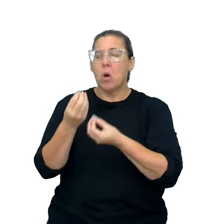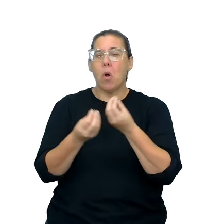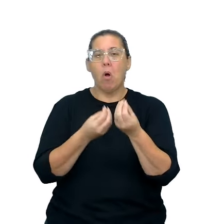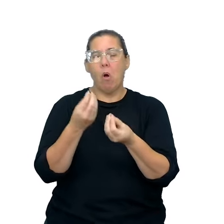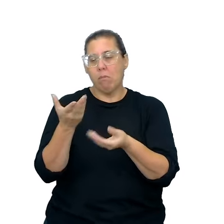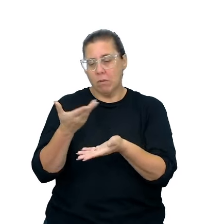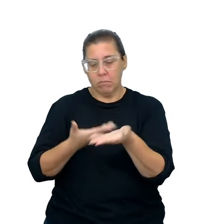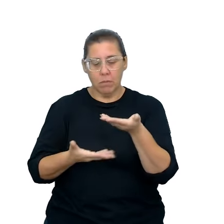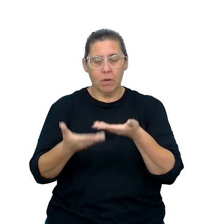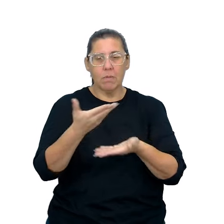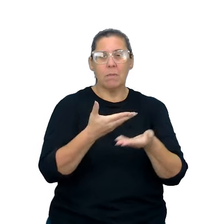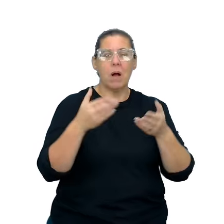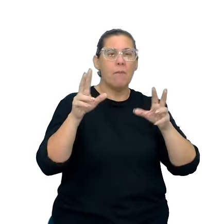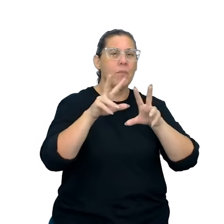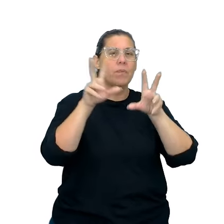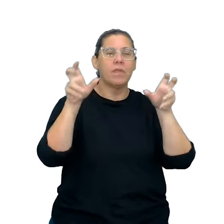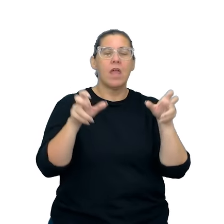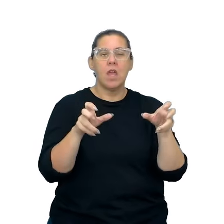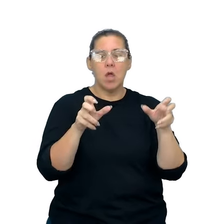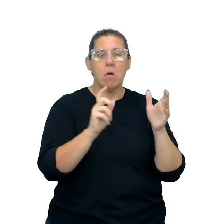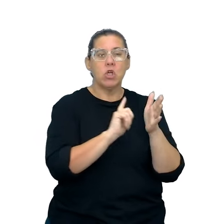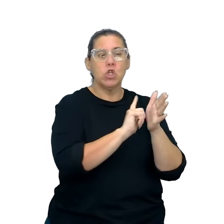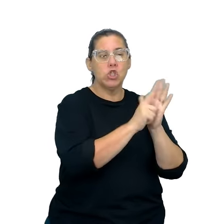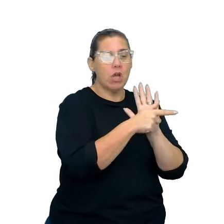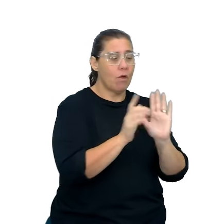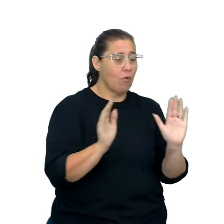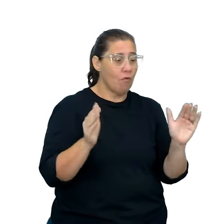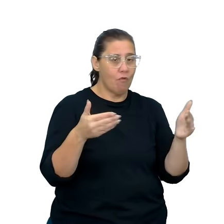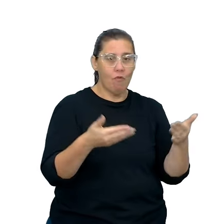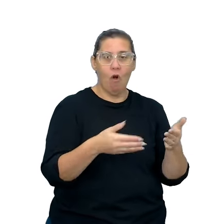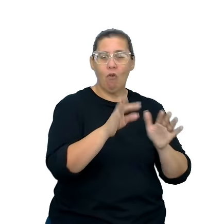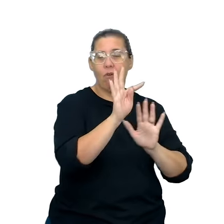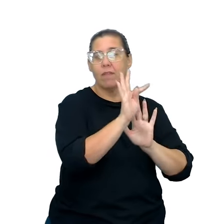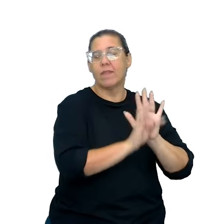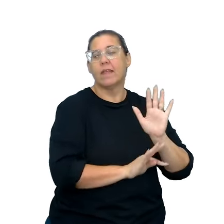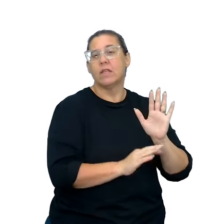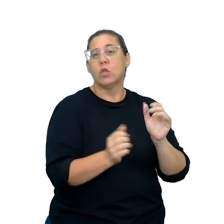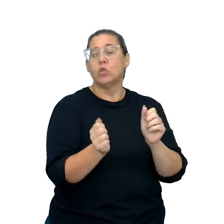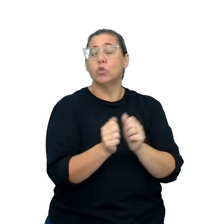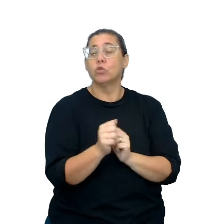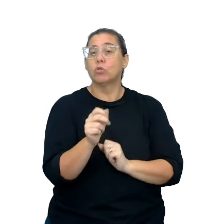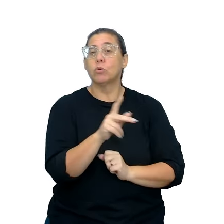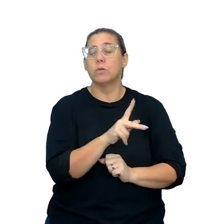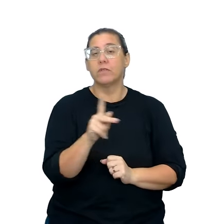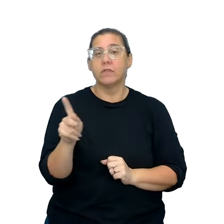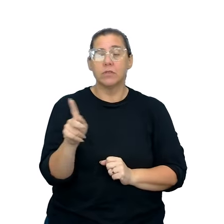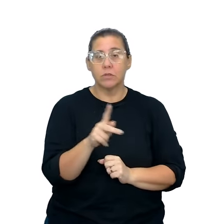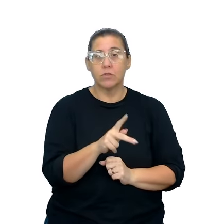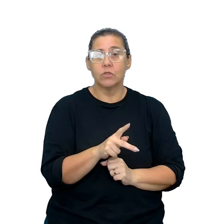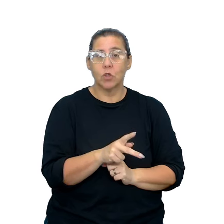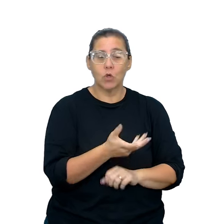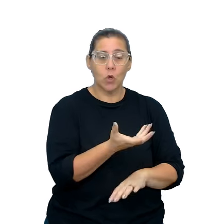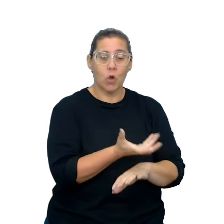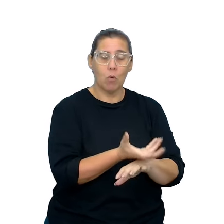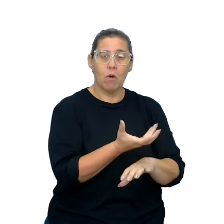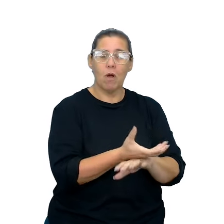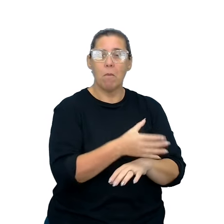impressões acerca do tema gênero central, né, gêneros textuais, com os professores do componente de língua